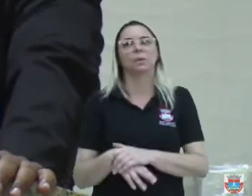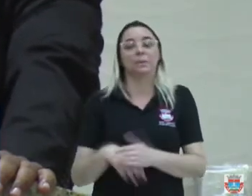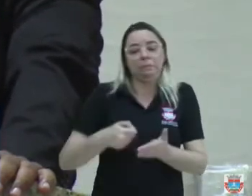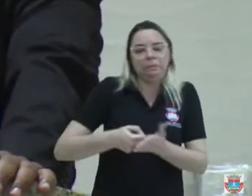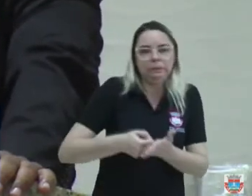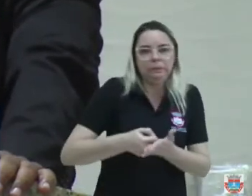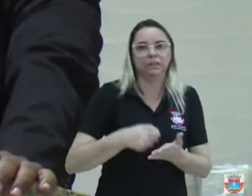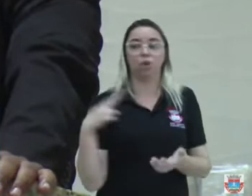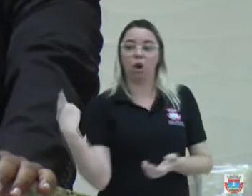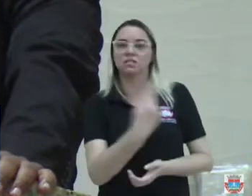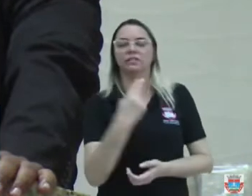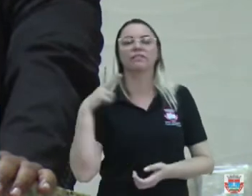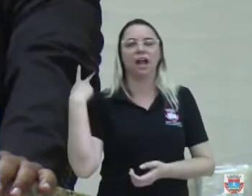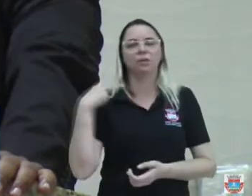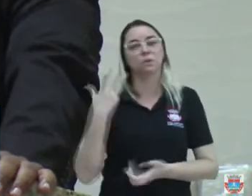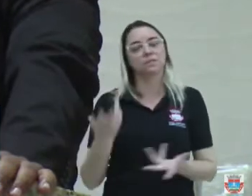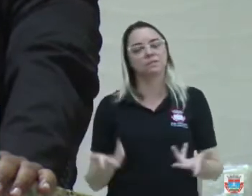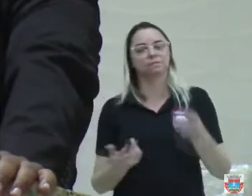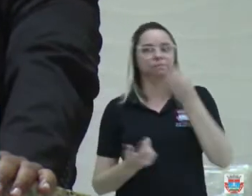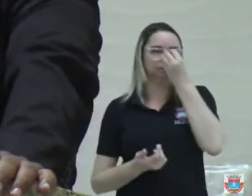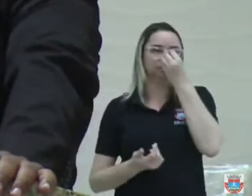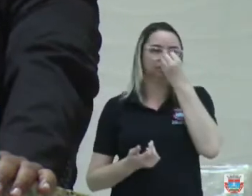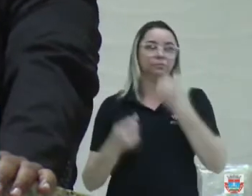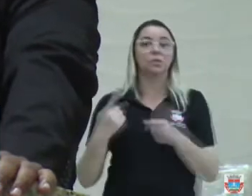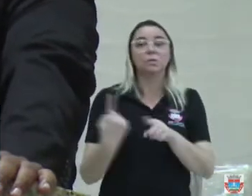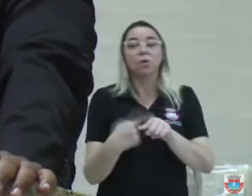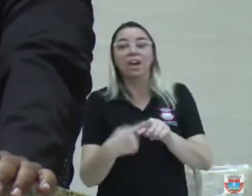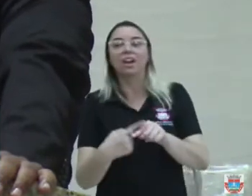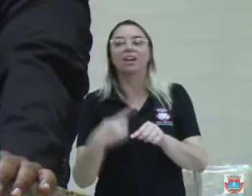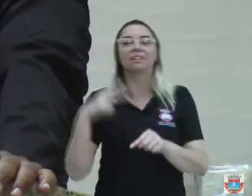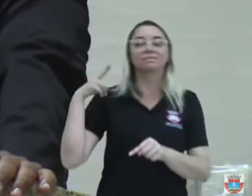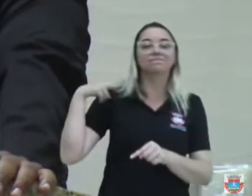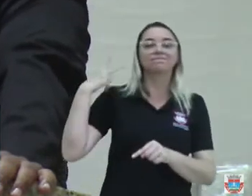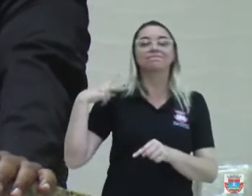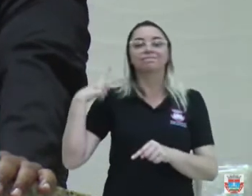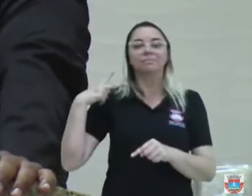Porque o vereador é a pessoa mais próxima do eleitor.